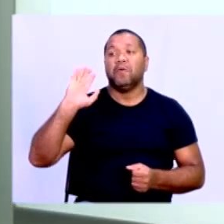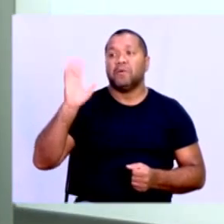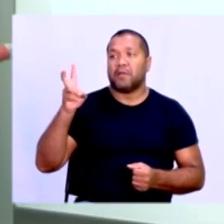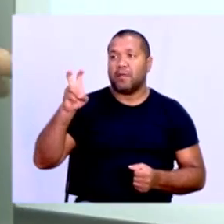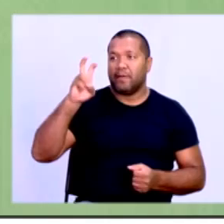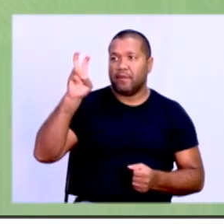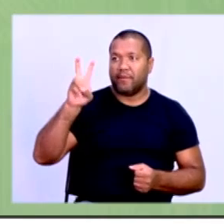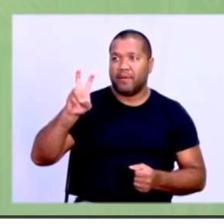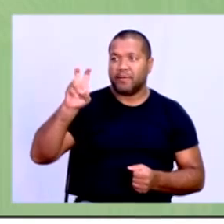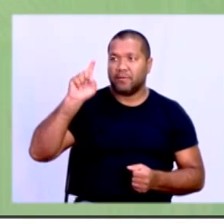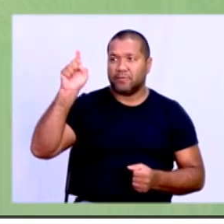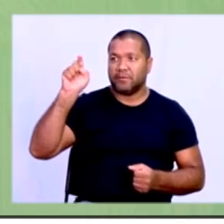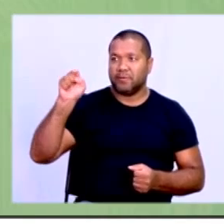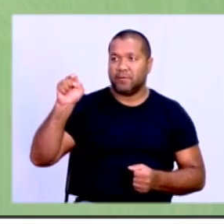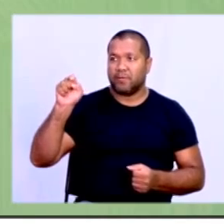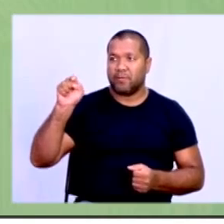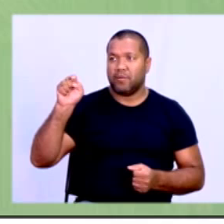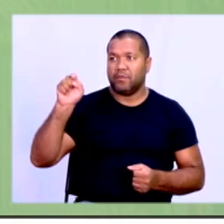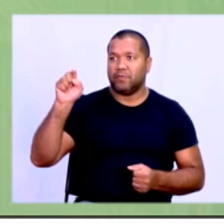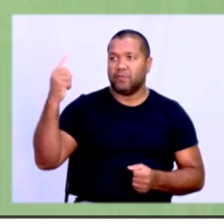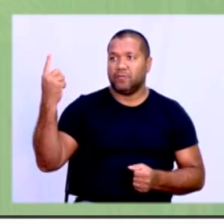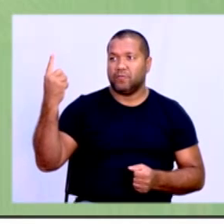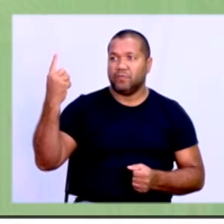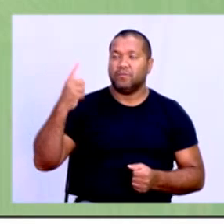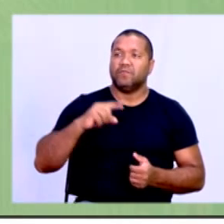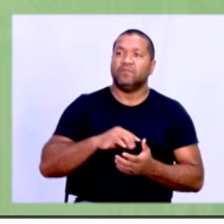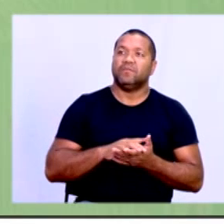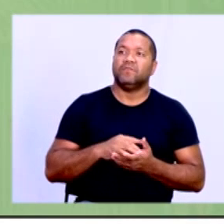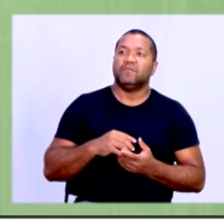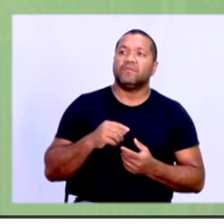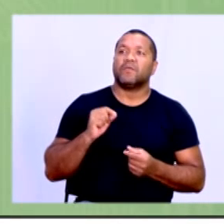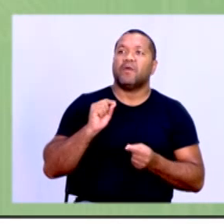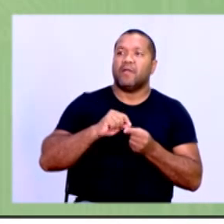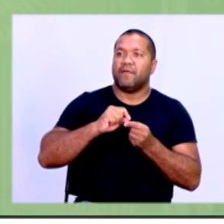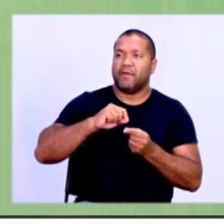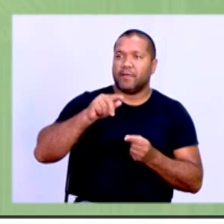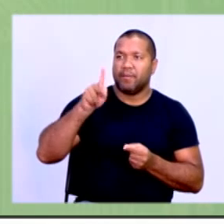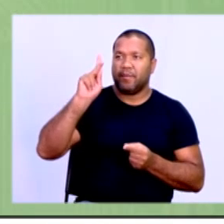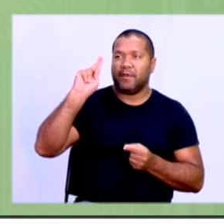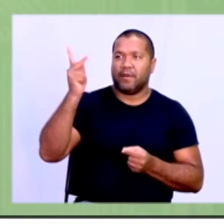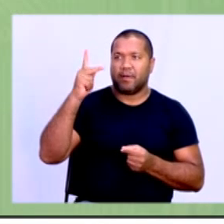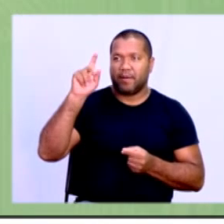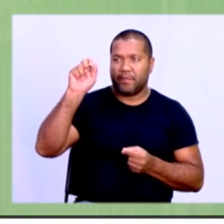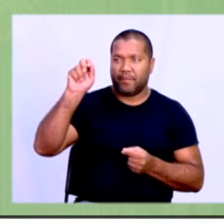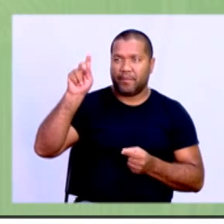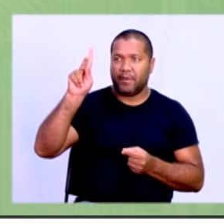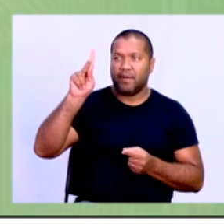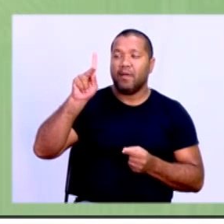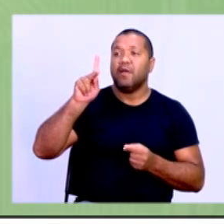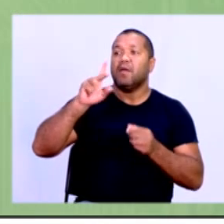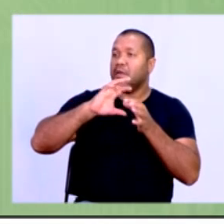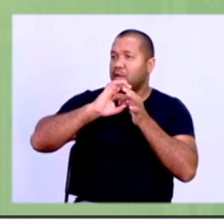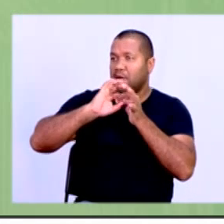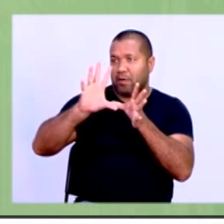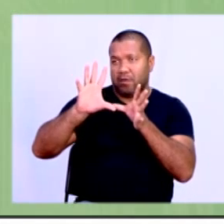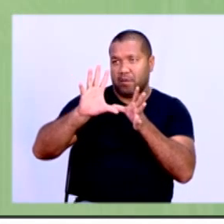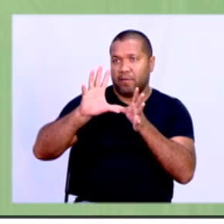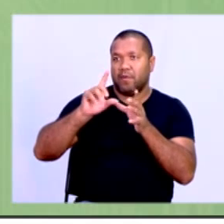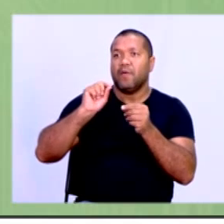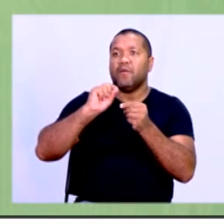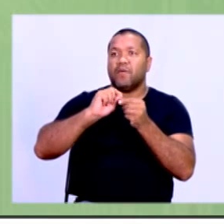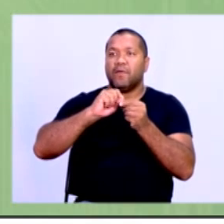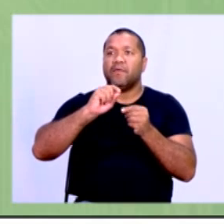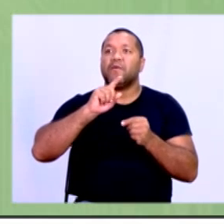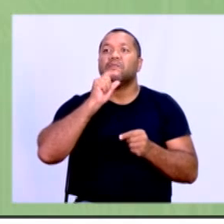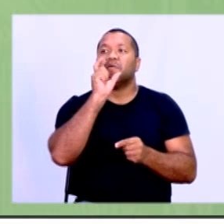esse framework, ele é feito em PHP, ele é de código livre e foi feito por esse camarada,